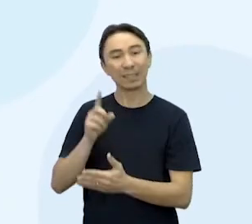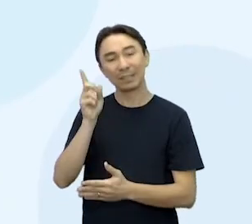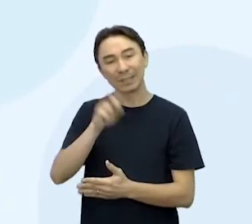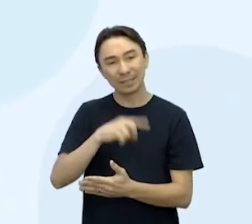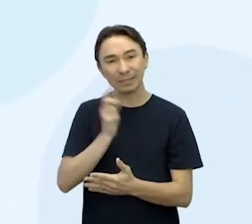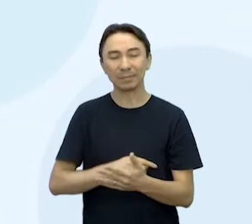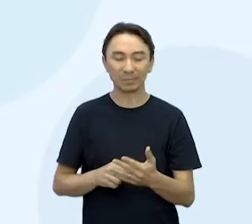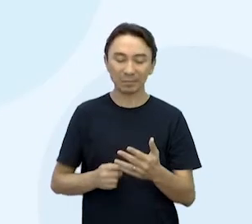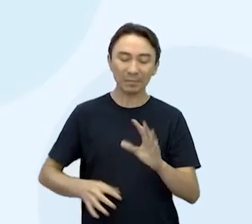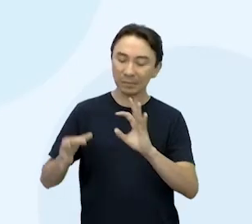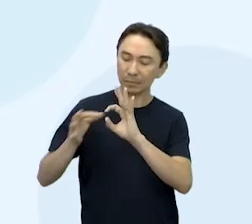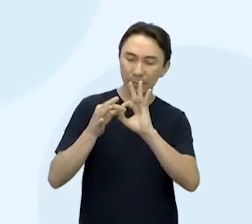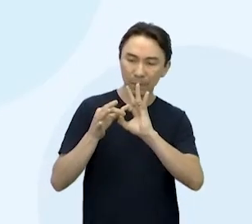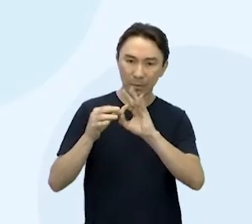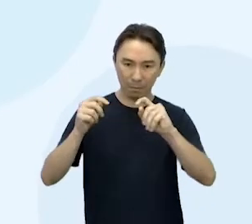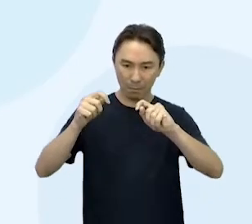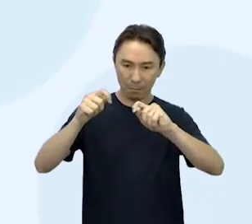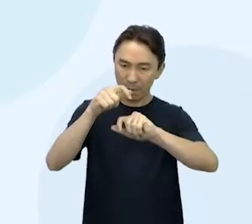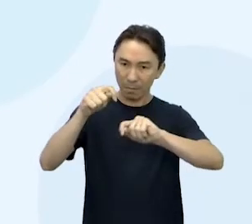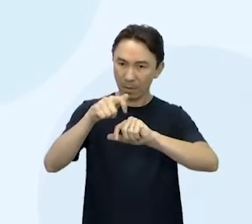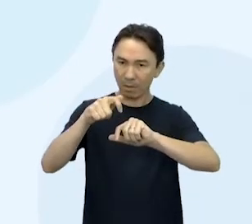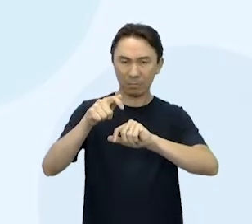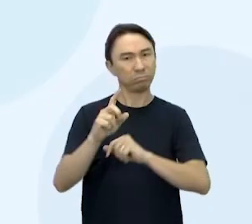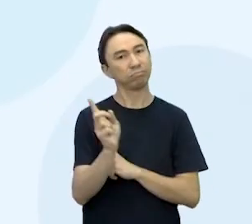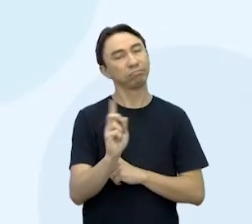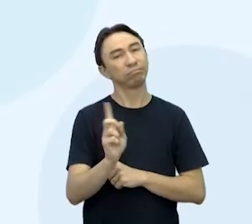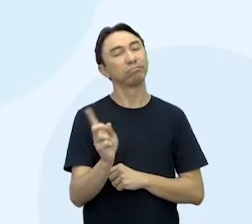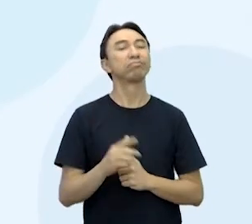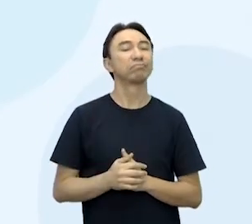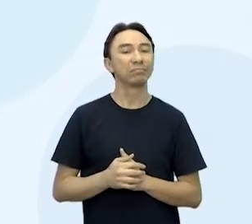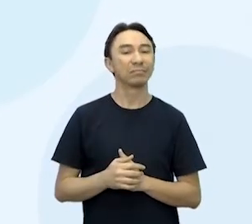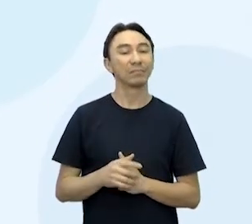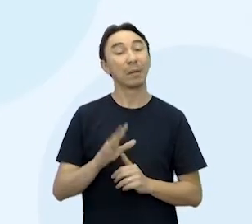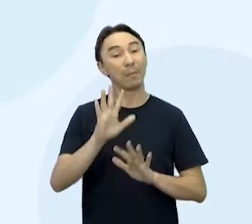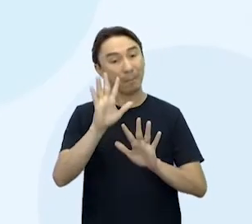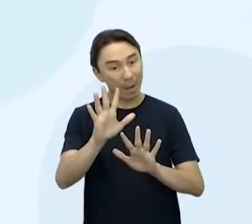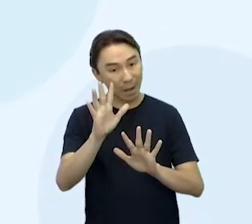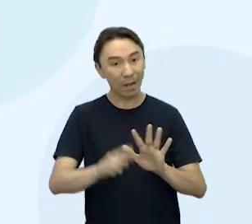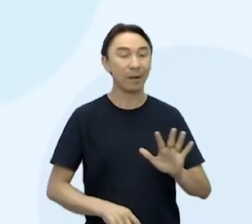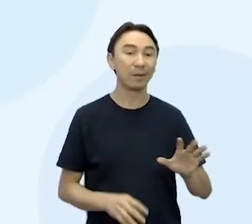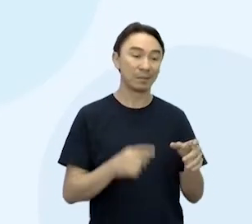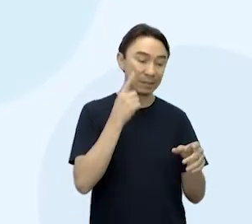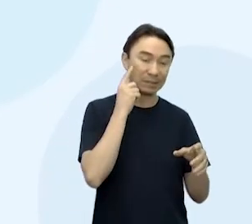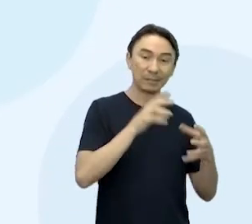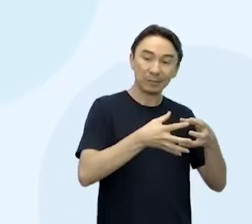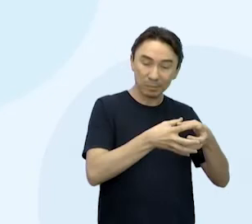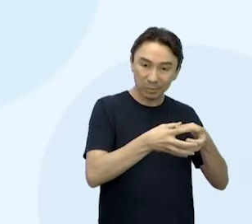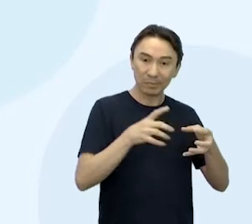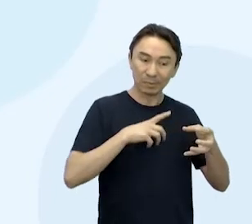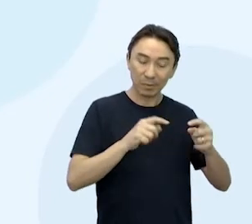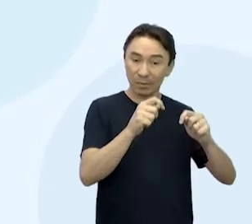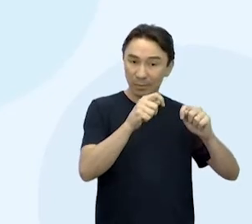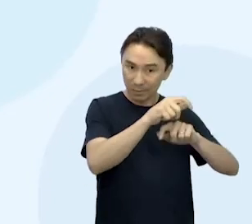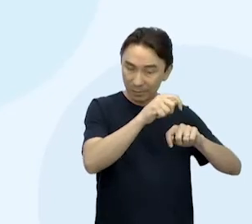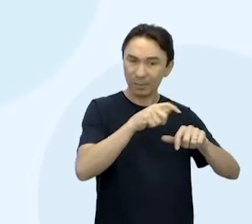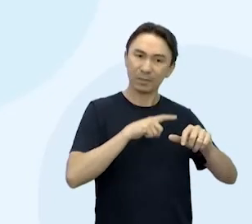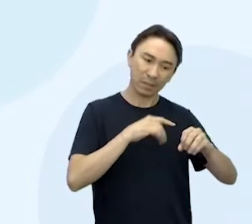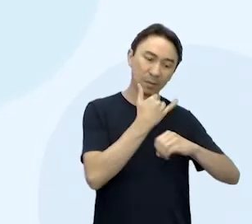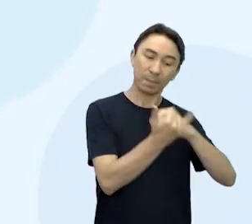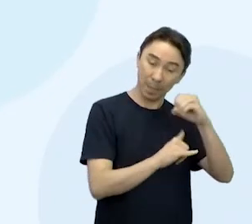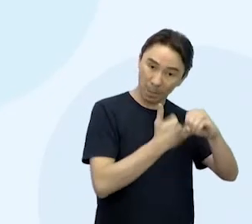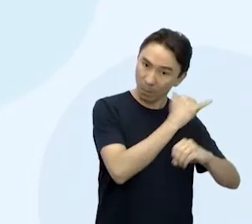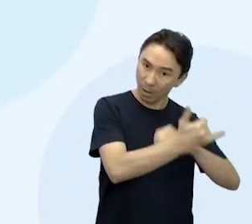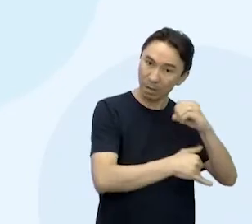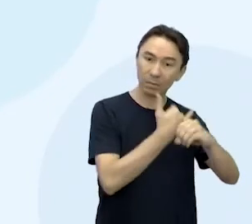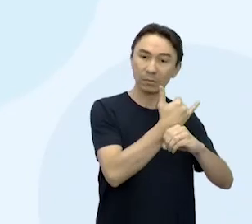por ligações covalentes, tá? Um composto covalente, sim, além da ligação entre os átomos, a gente tem